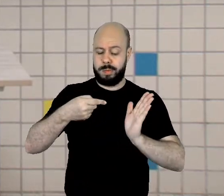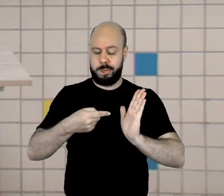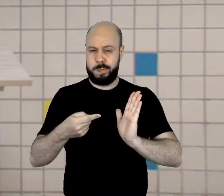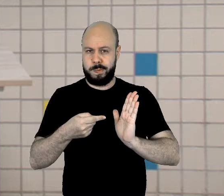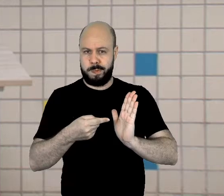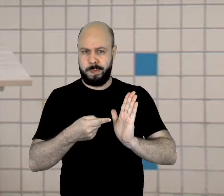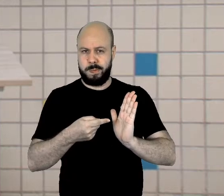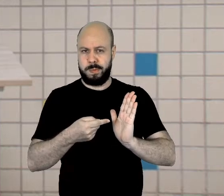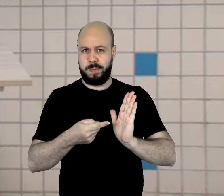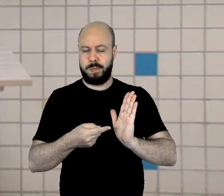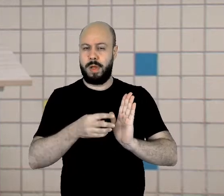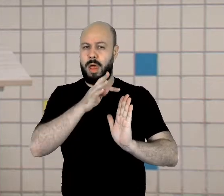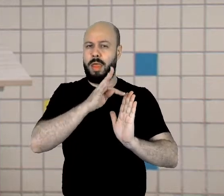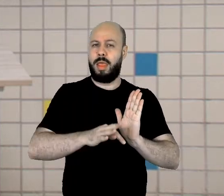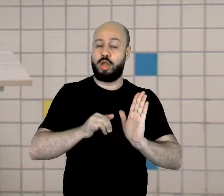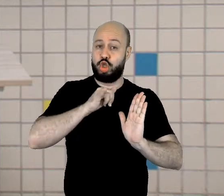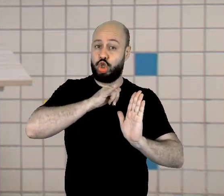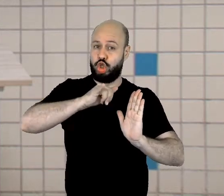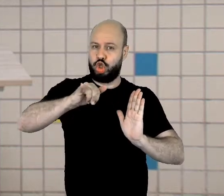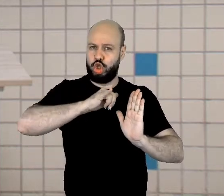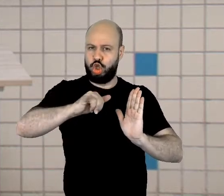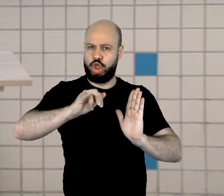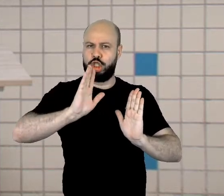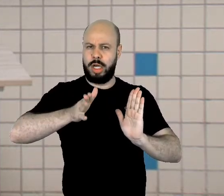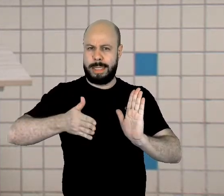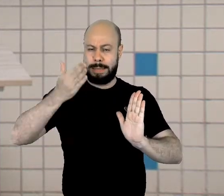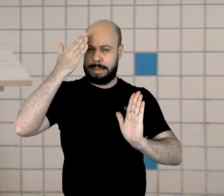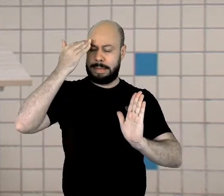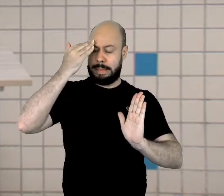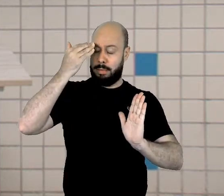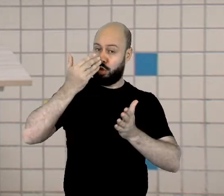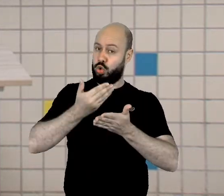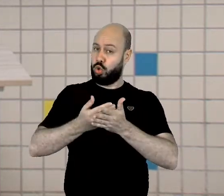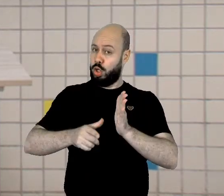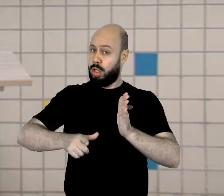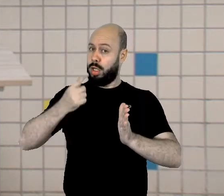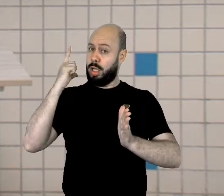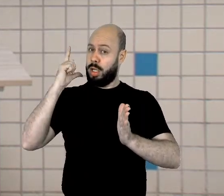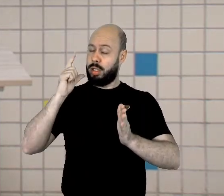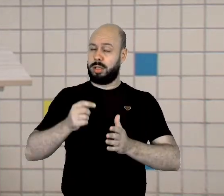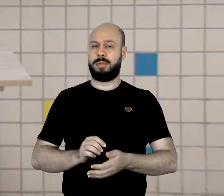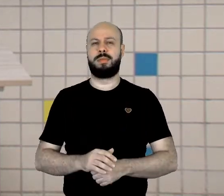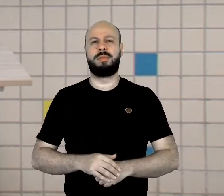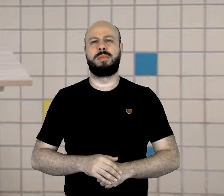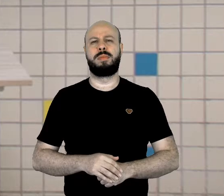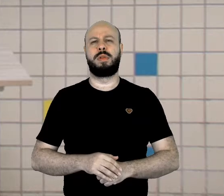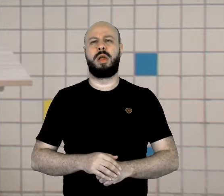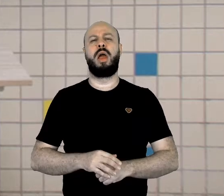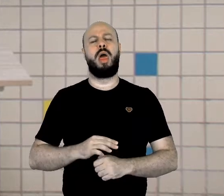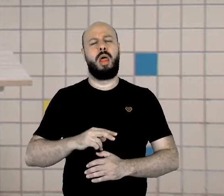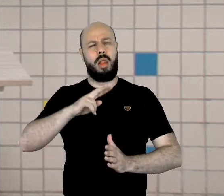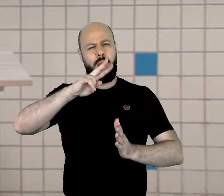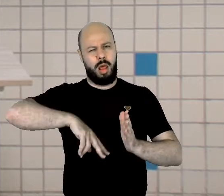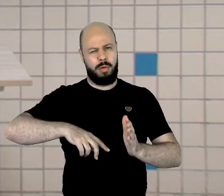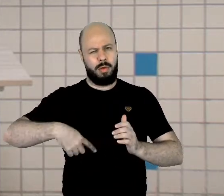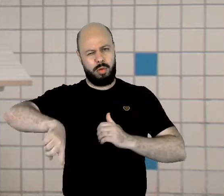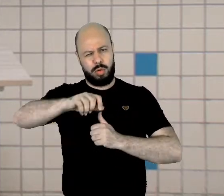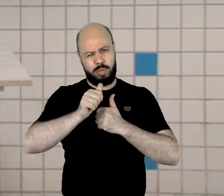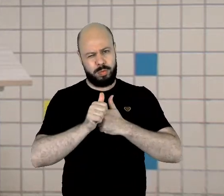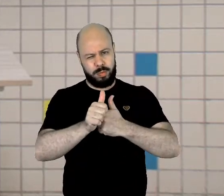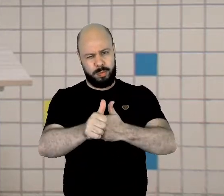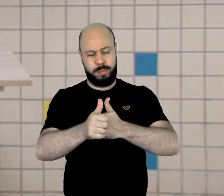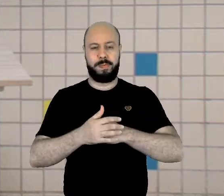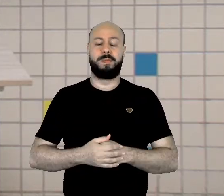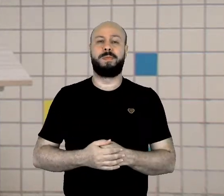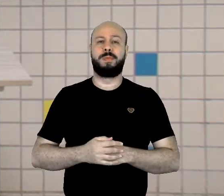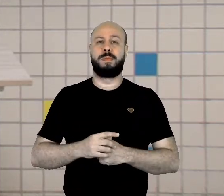O texto de notícia, que a gente até já estudou sobre isso. Eu vou fazer a leitura, vocês vão acompanhar em casa